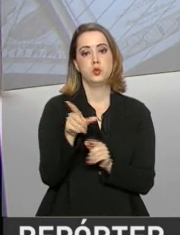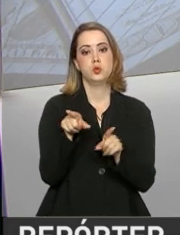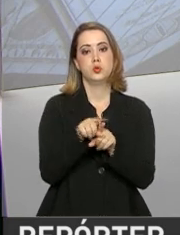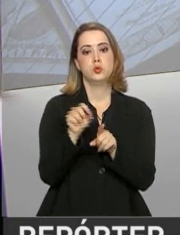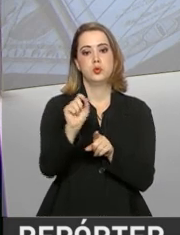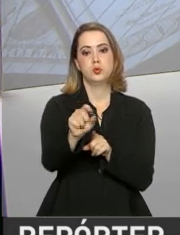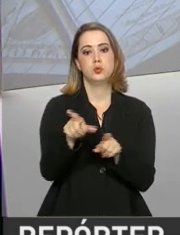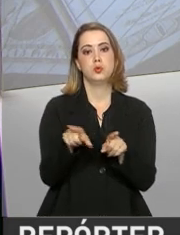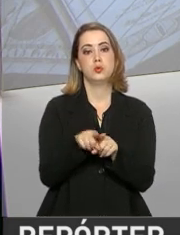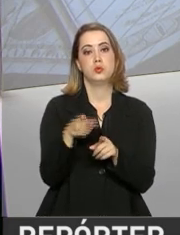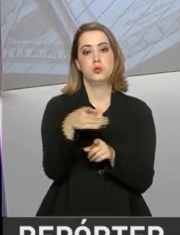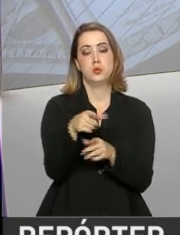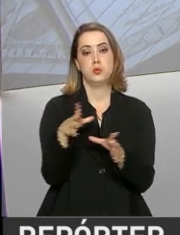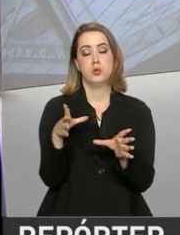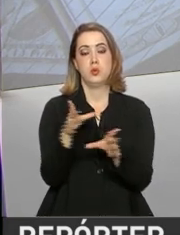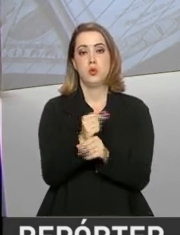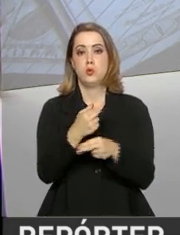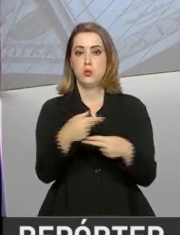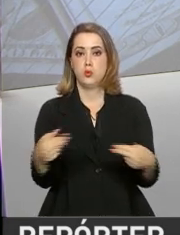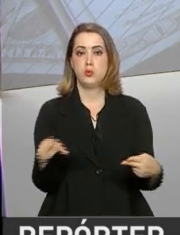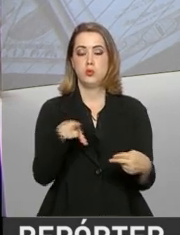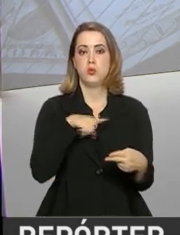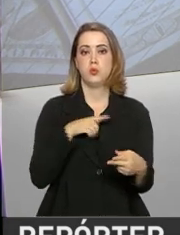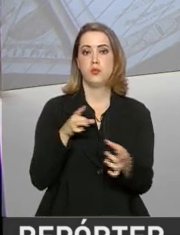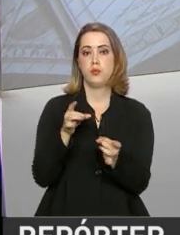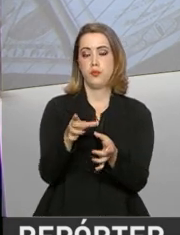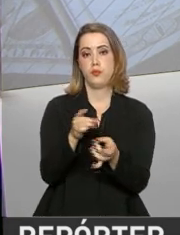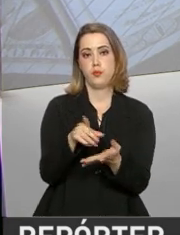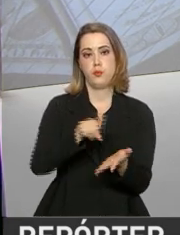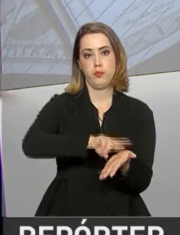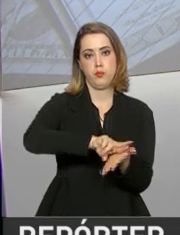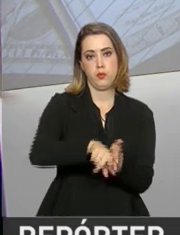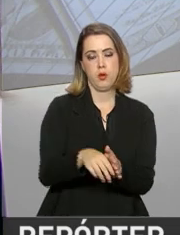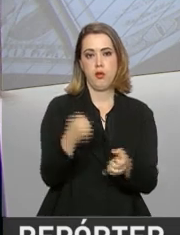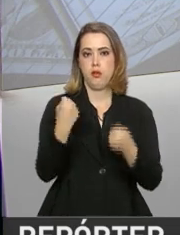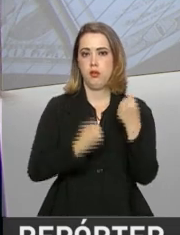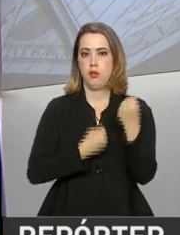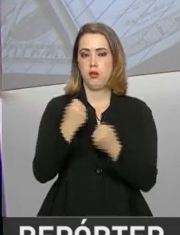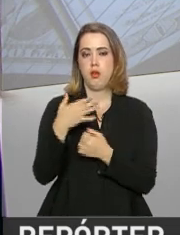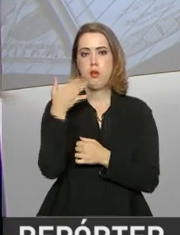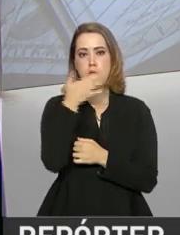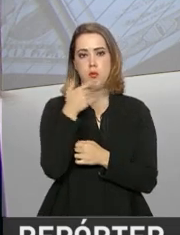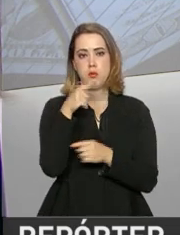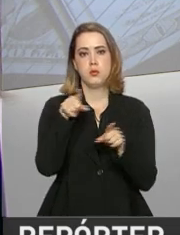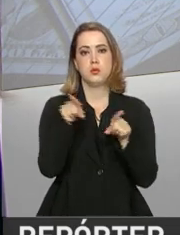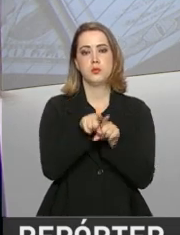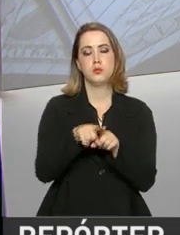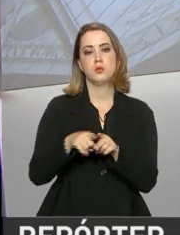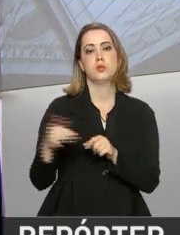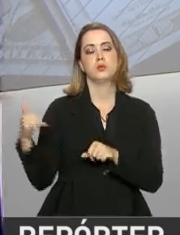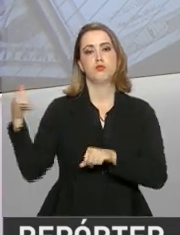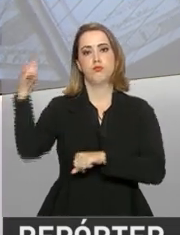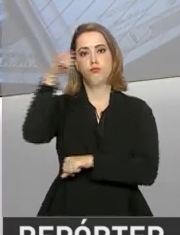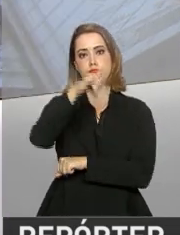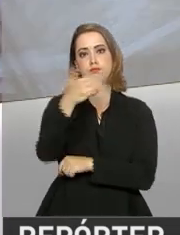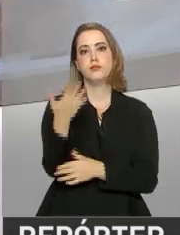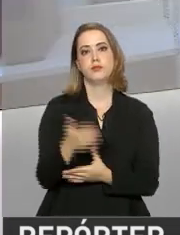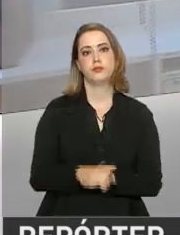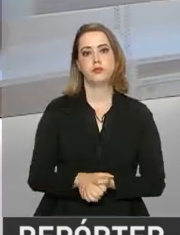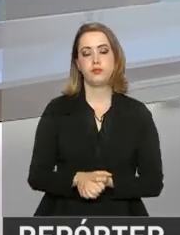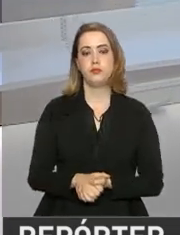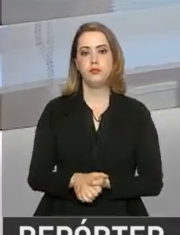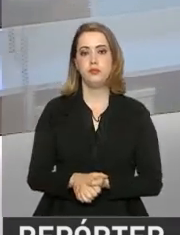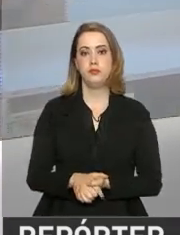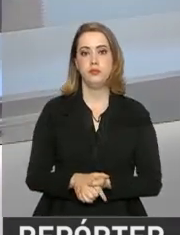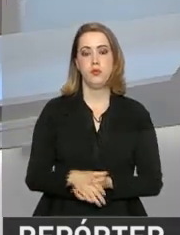55 milhões os produtos mais exportados foram automóveis açúcar refinado e aviões